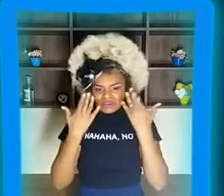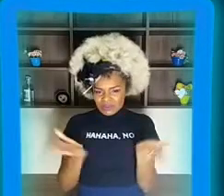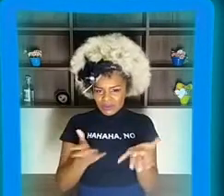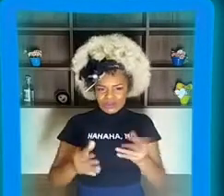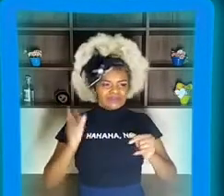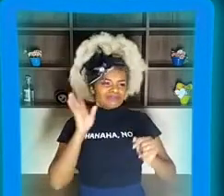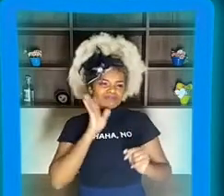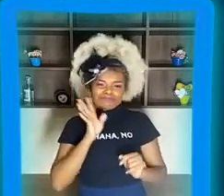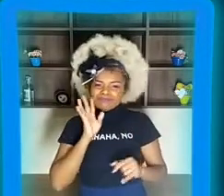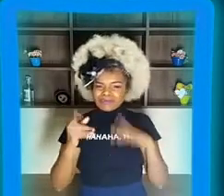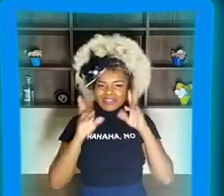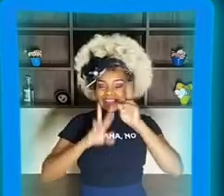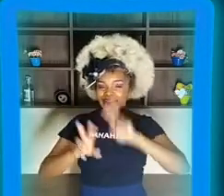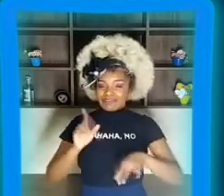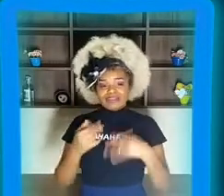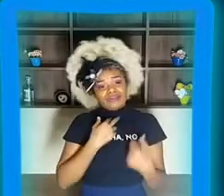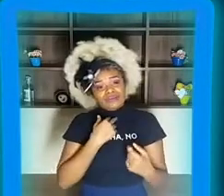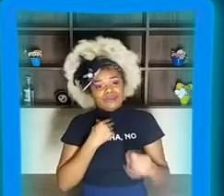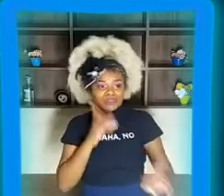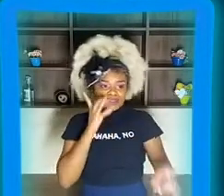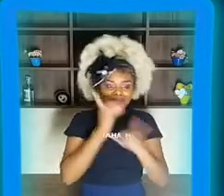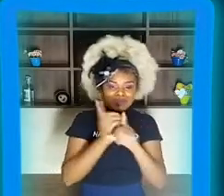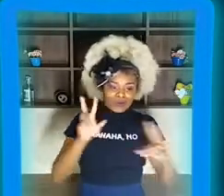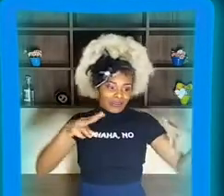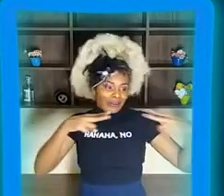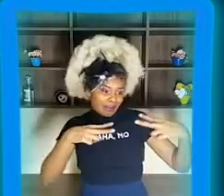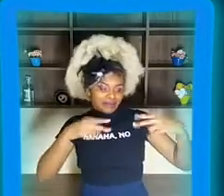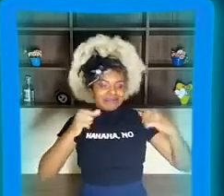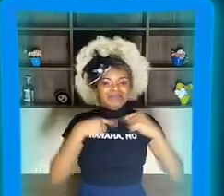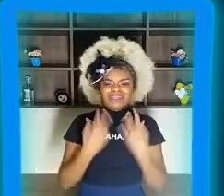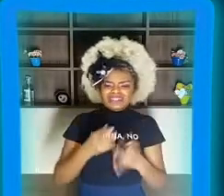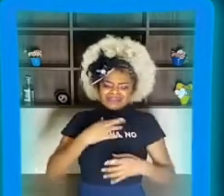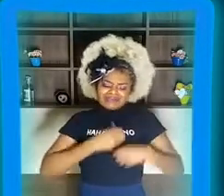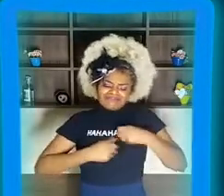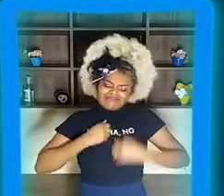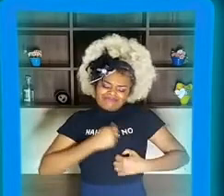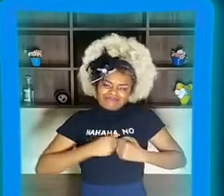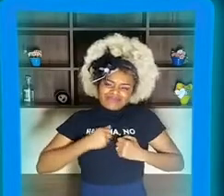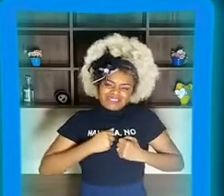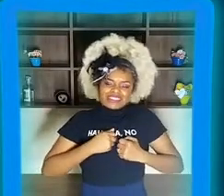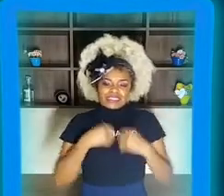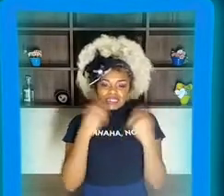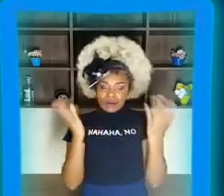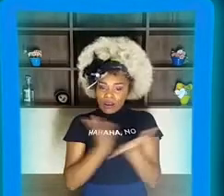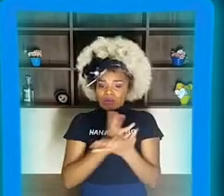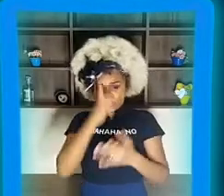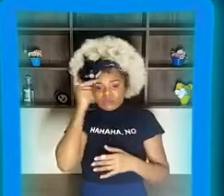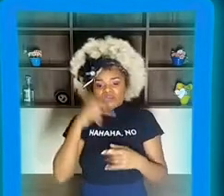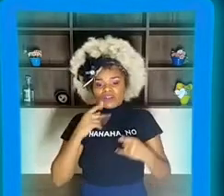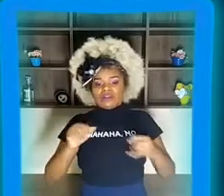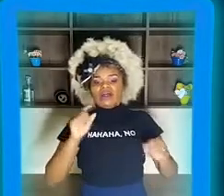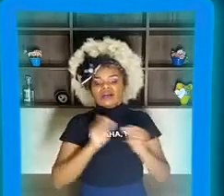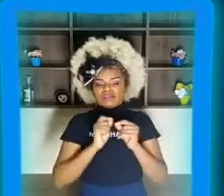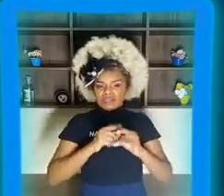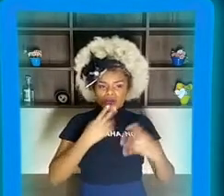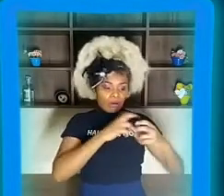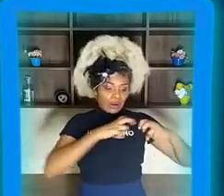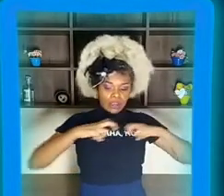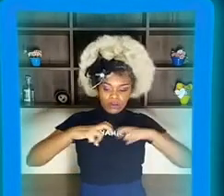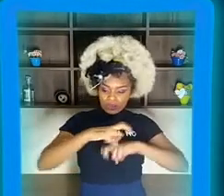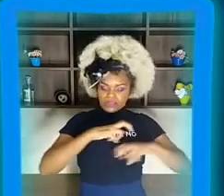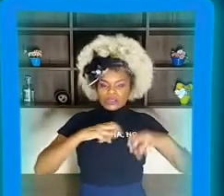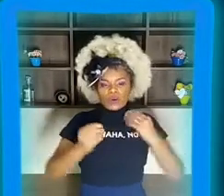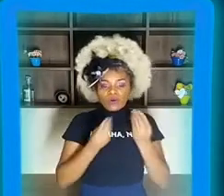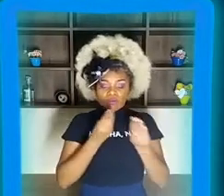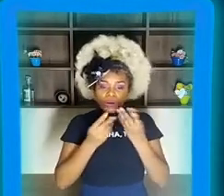muito bacana rever, a gente não está podendo fazer isso ao vivo e sente muita falta. E alguns disseram, né, que fizeram, o pessoal do Carrossel mesmo